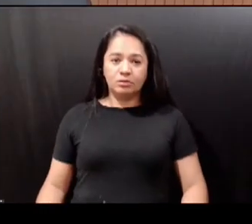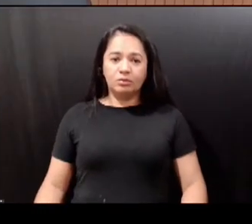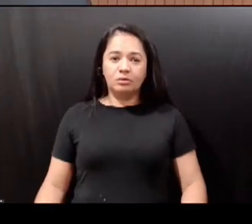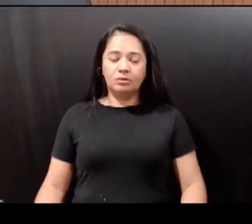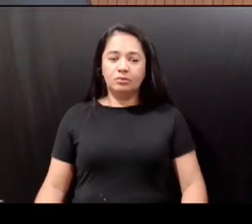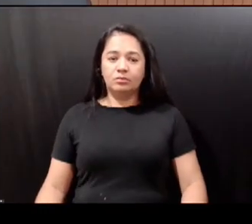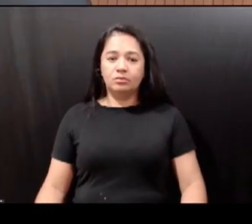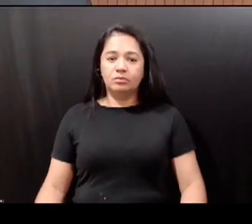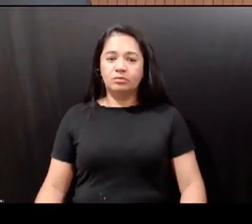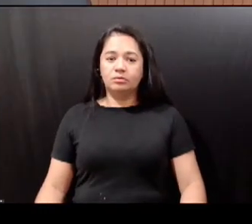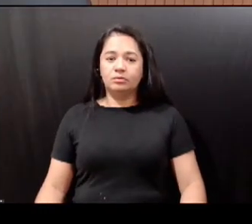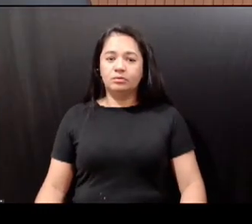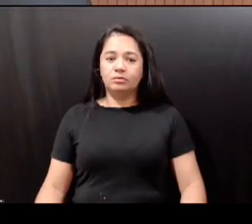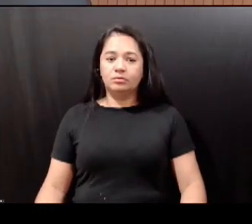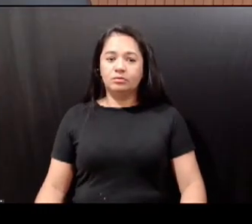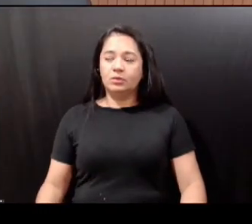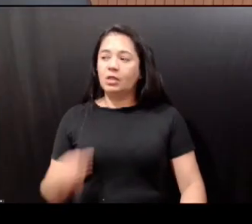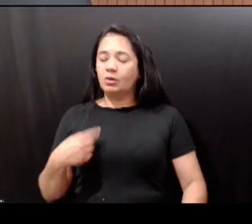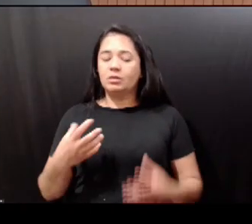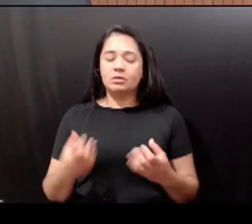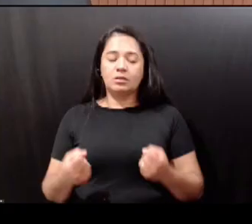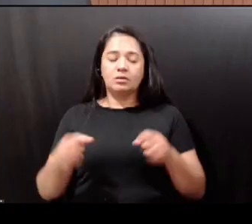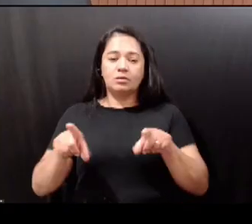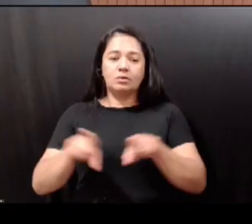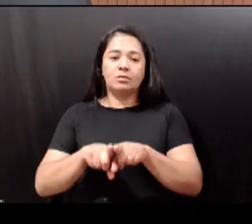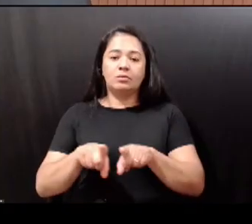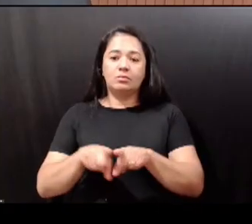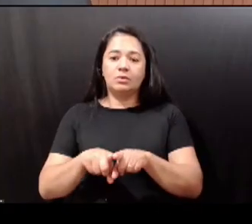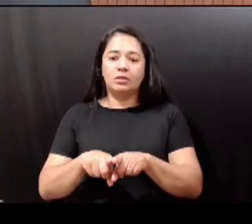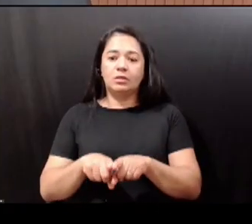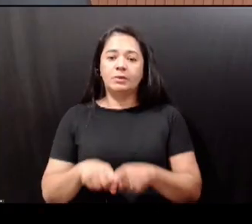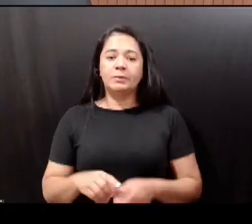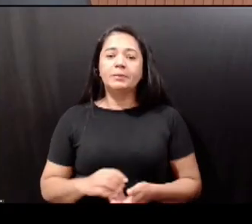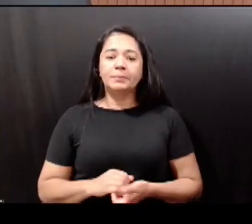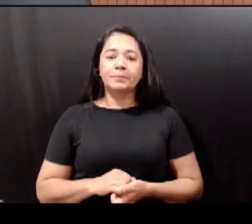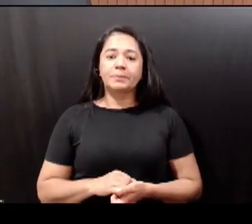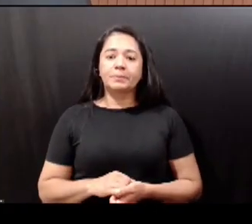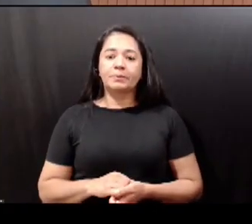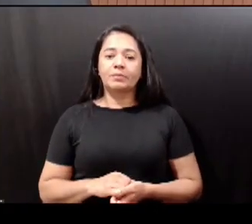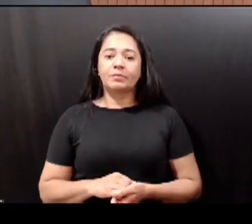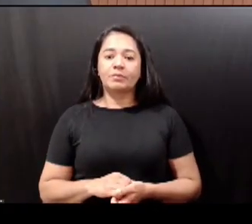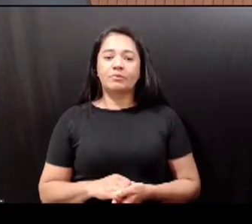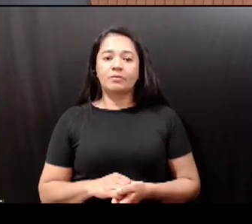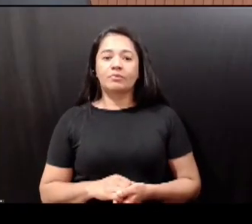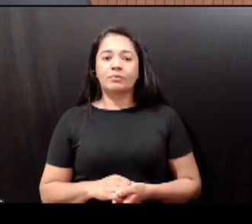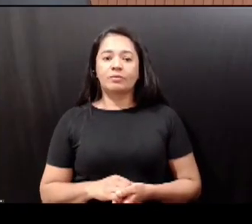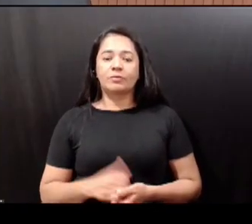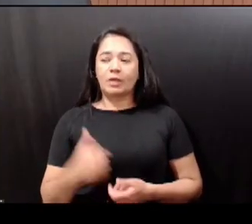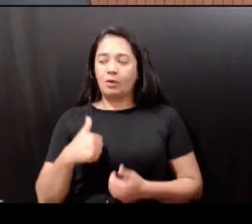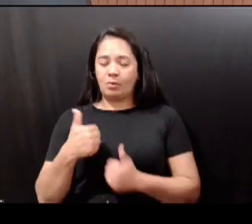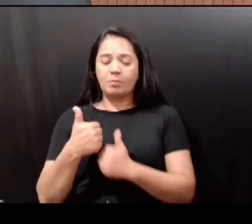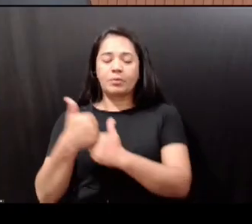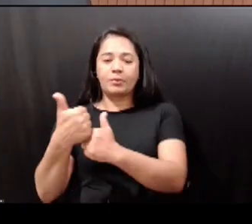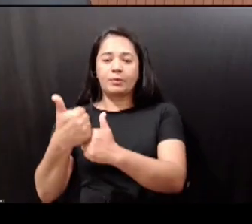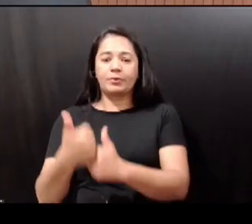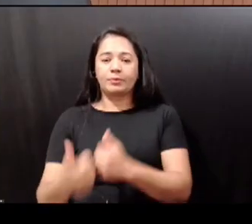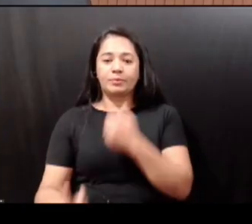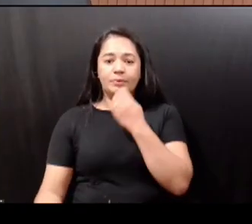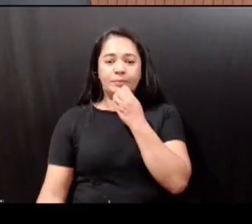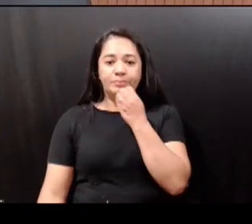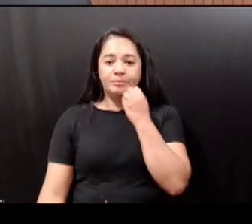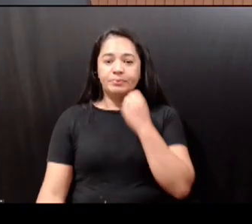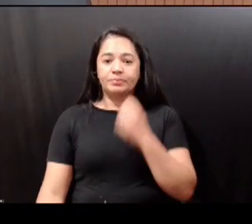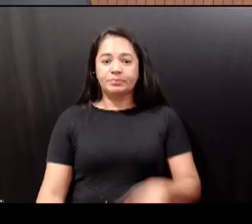sou favorável também, eu acho que foi posto pelo Carlinhos, né? Sou favorável, contem com o meu apoio aí. Tá bom. Vereador,